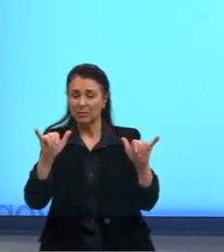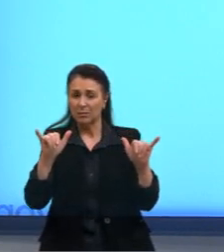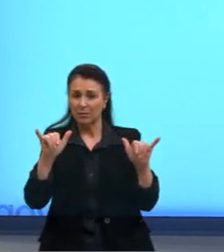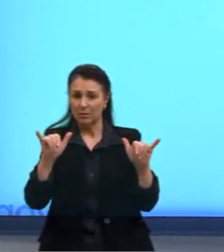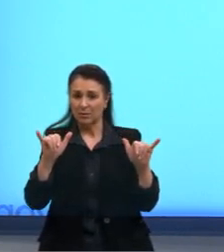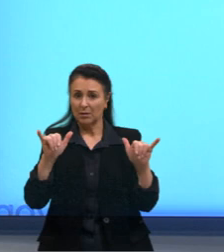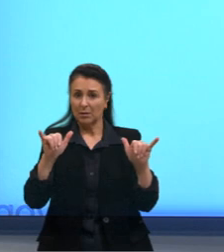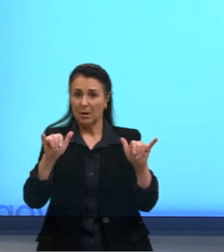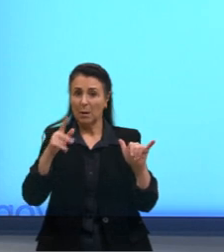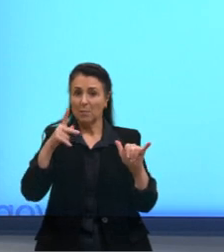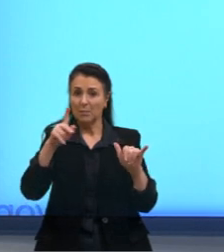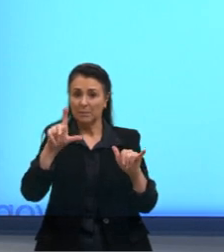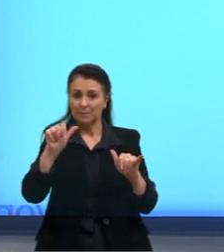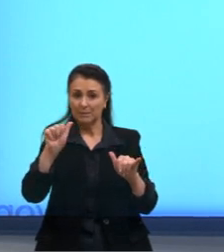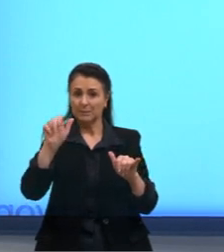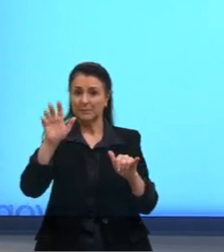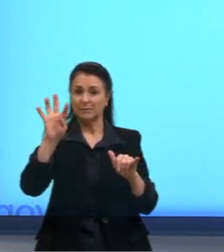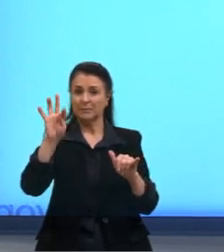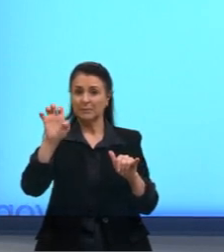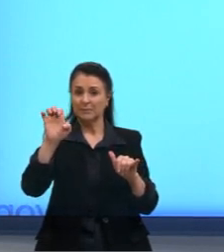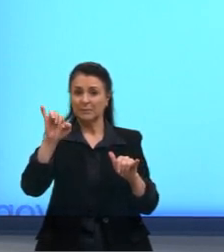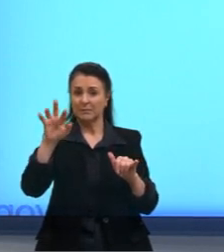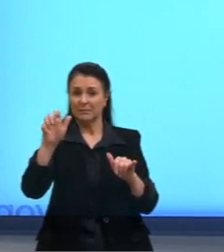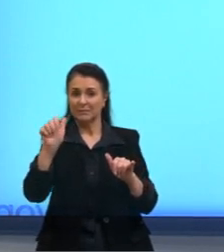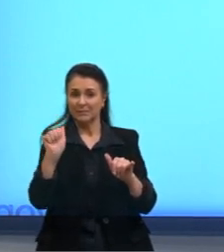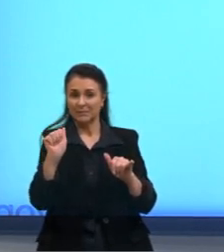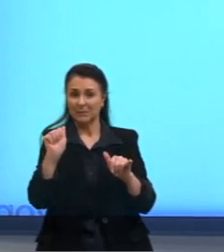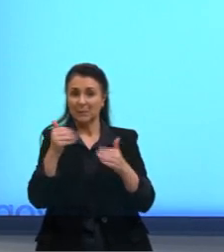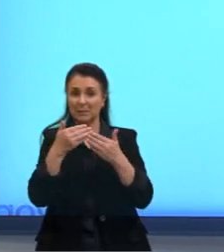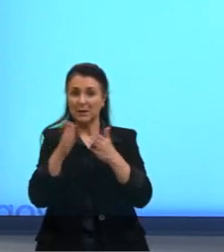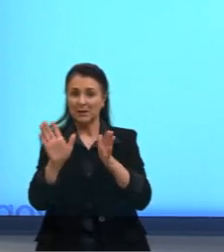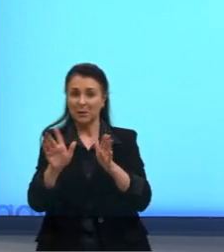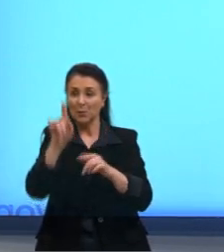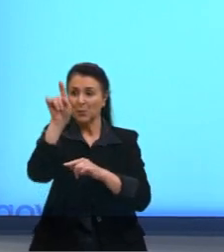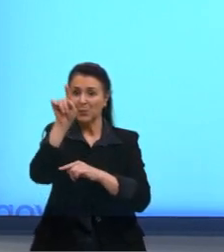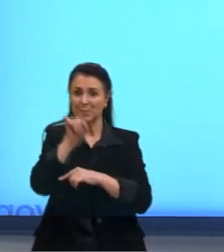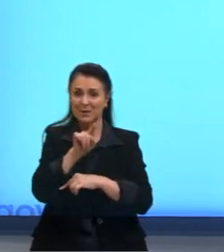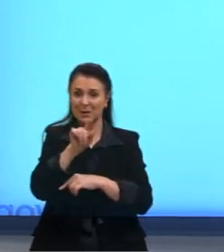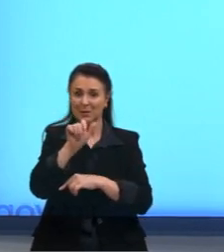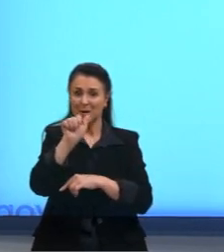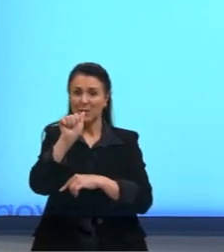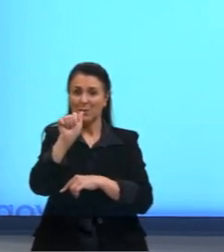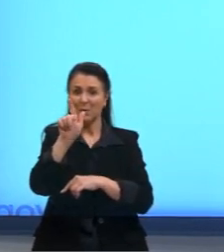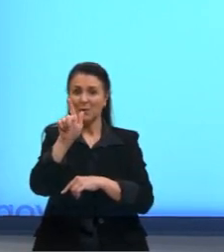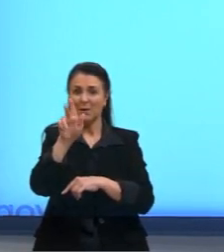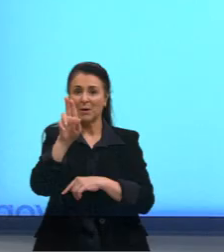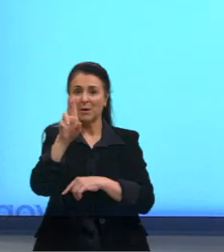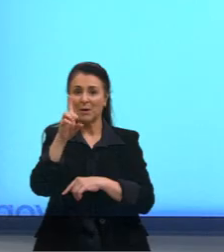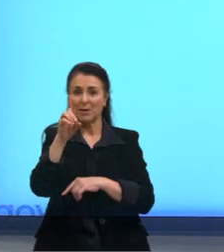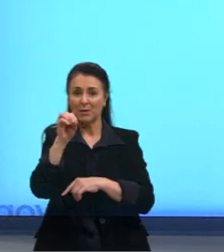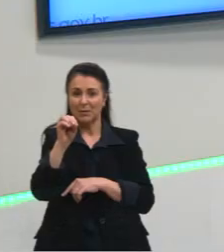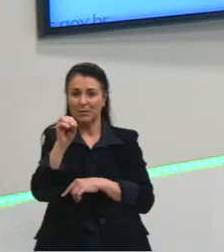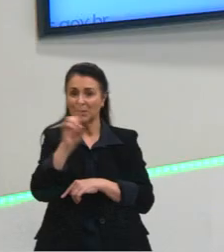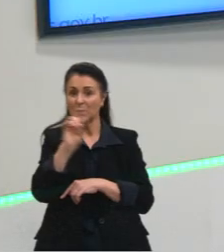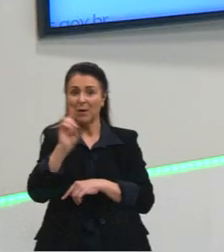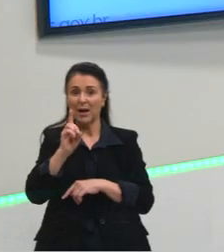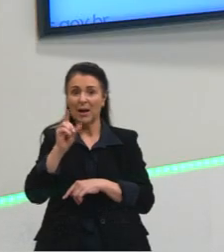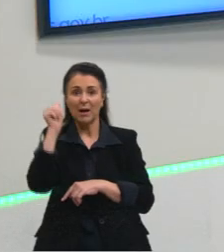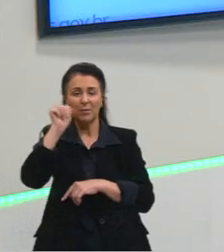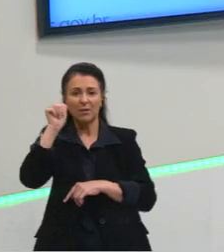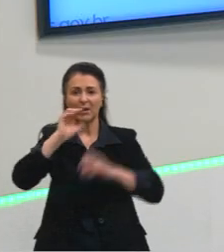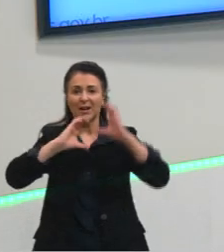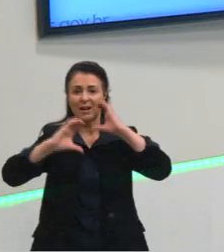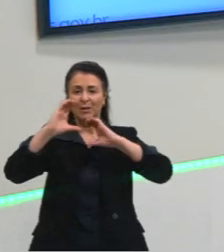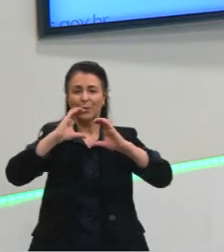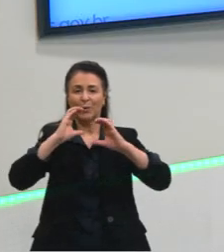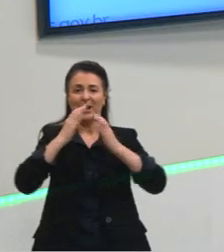plateia perdeu o agudo né não foi a cantora que perdeu Agudo